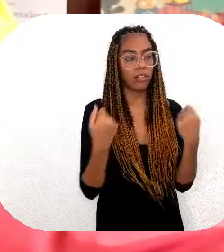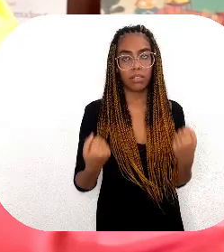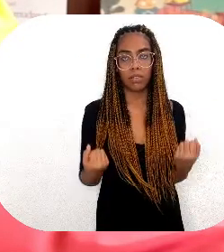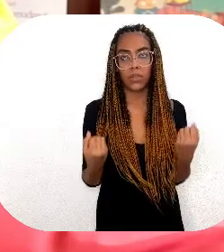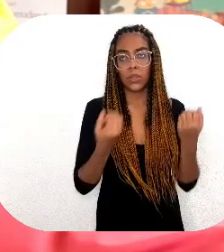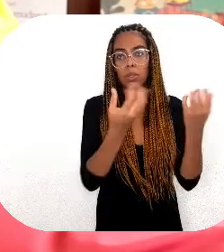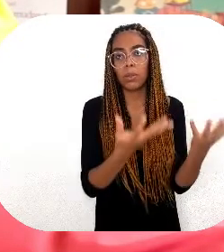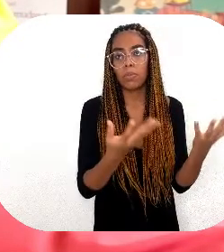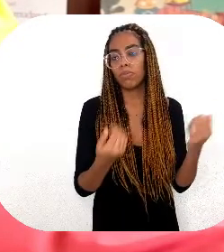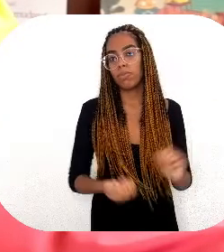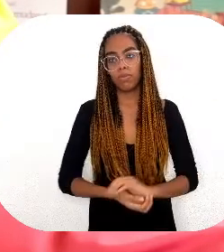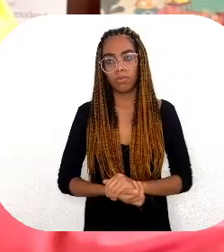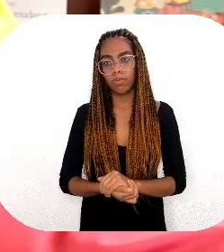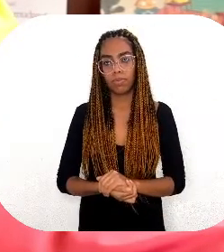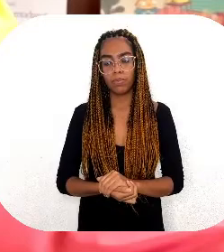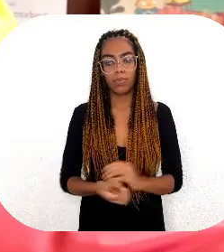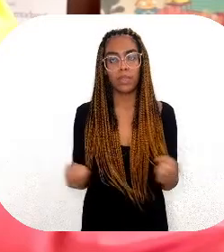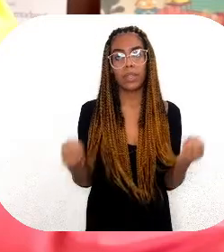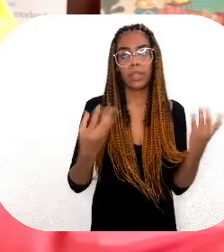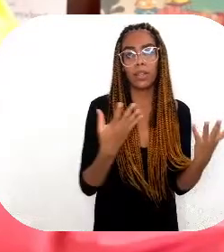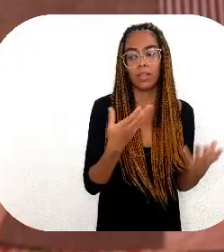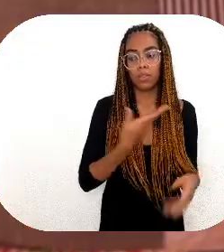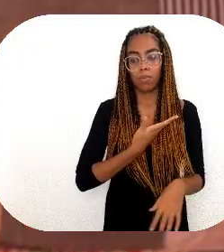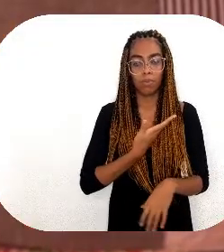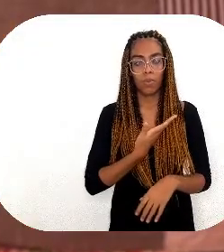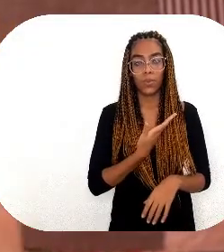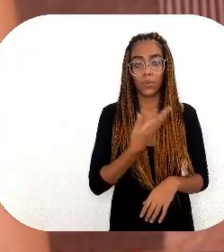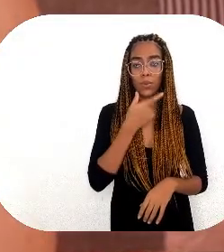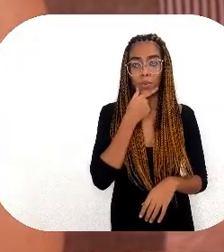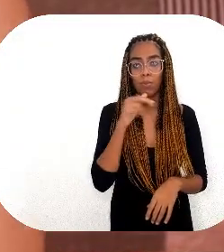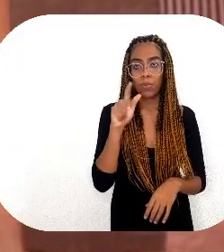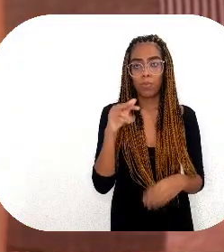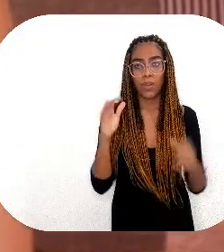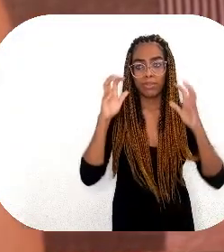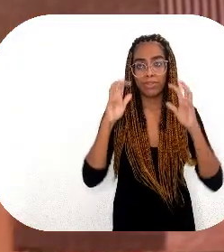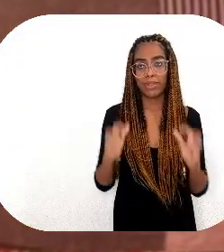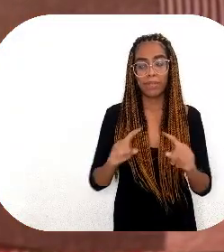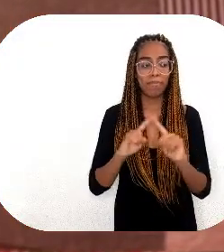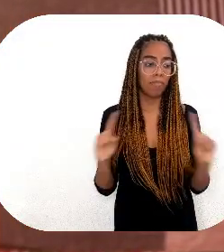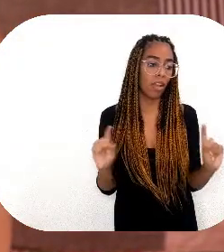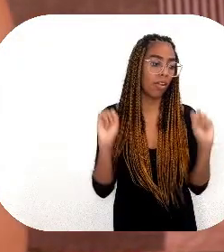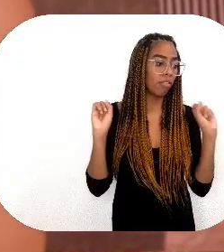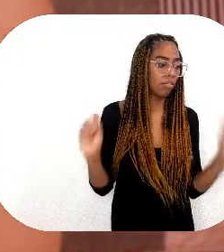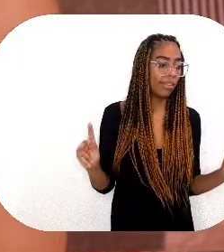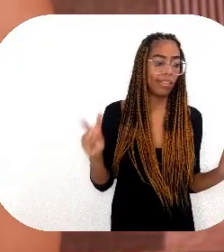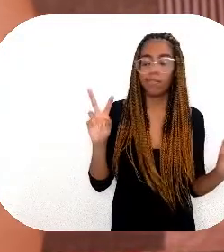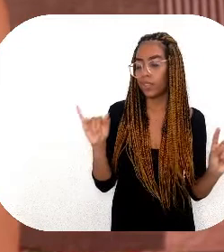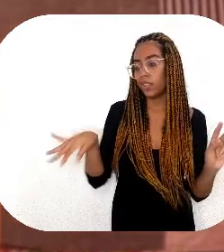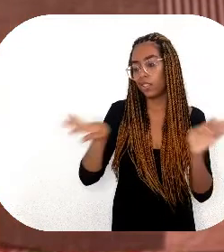antes, eu tinha dado meu coração pra você, não serve de nada mesmo. Tinha até dado do meu irmão, que o bicho é muito chato, eu não gosto muito